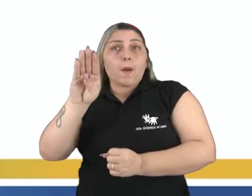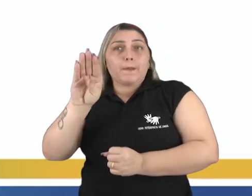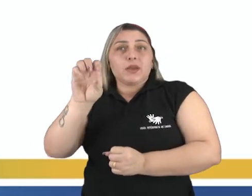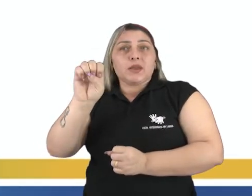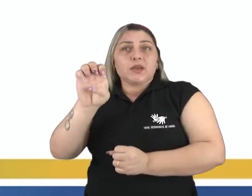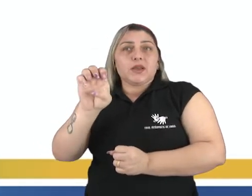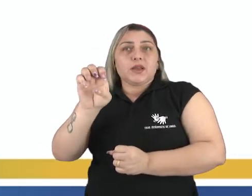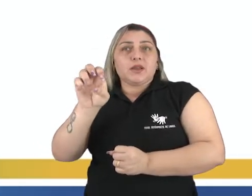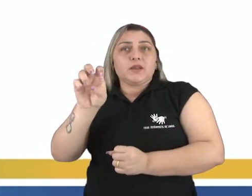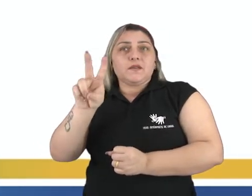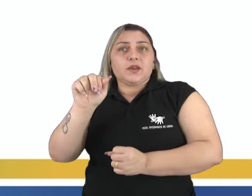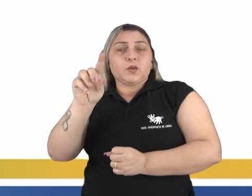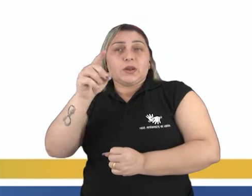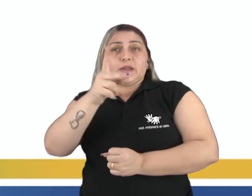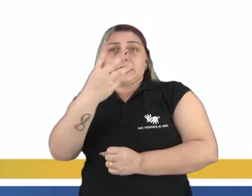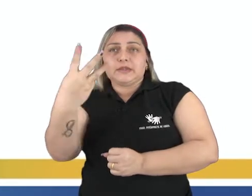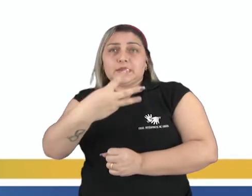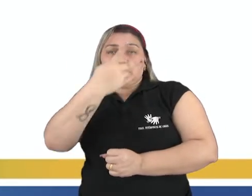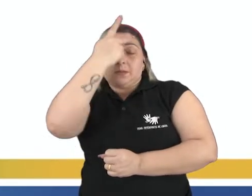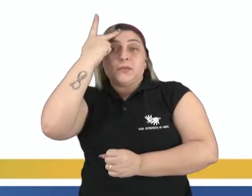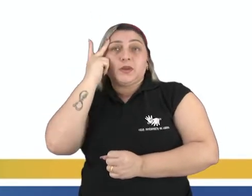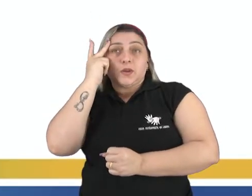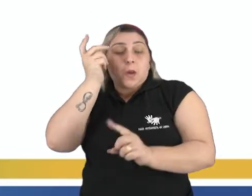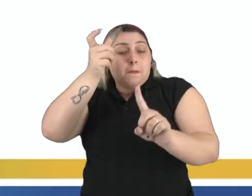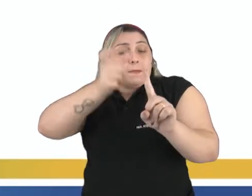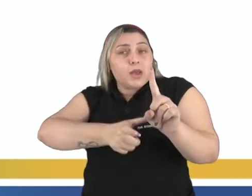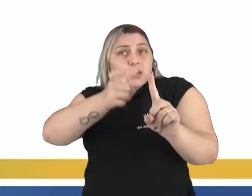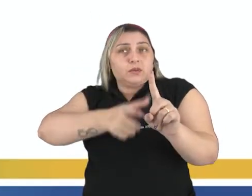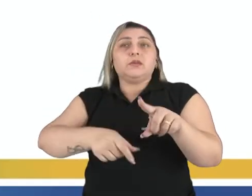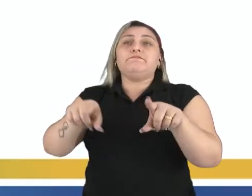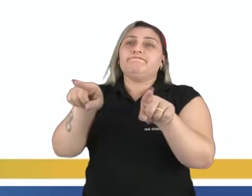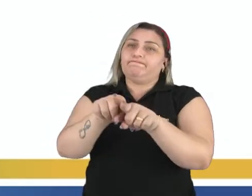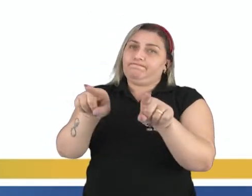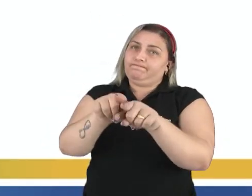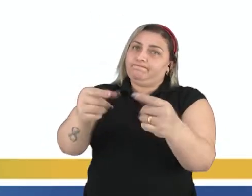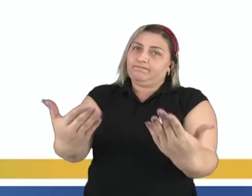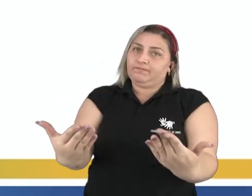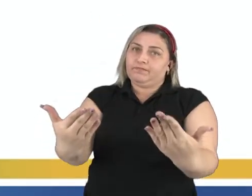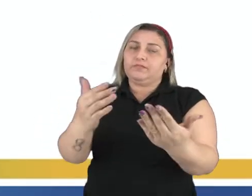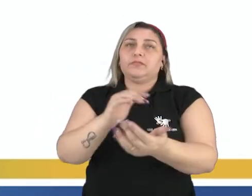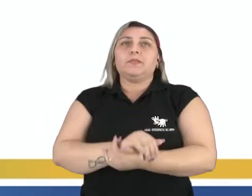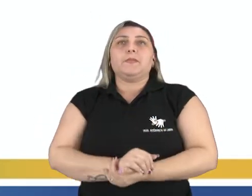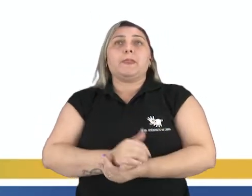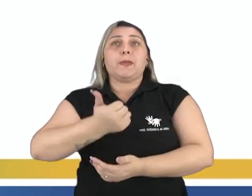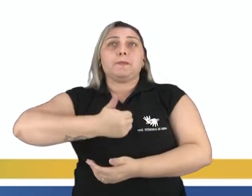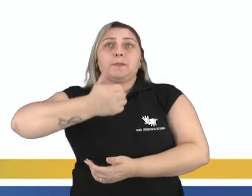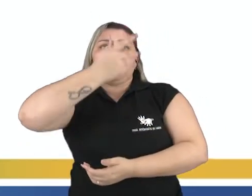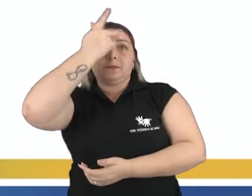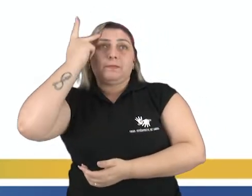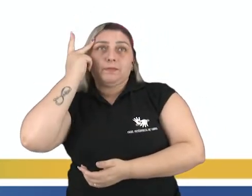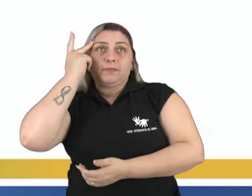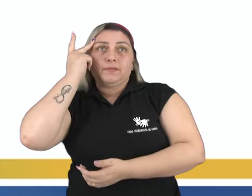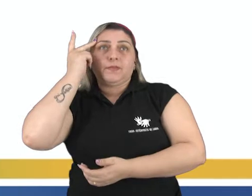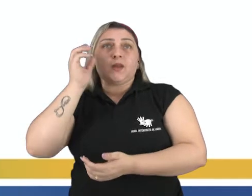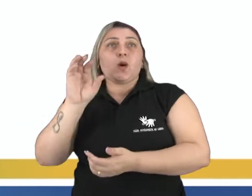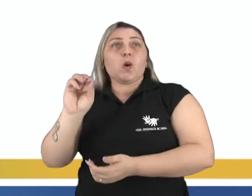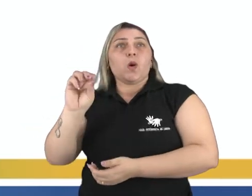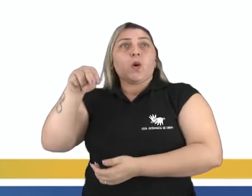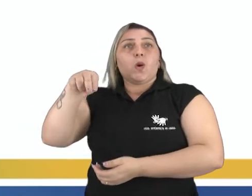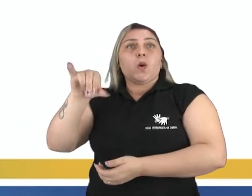pela terceira pessoa personagem ele pode também ser um personagem que vai estar marcado ali primeira pessoa